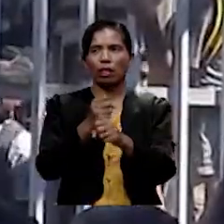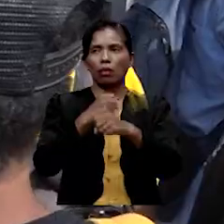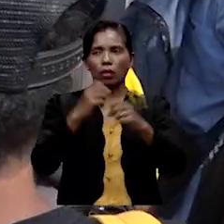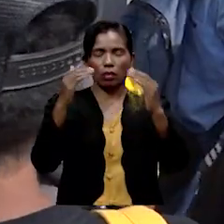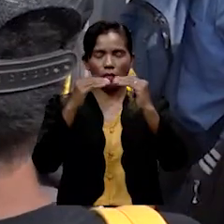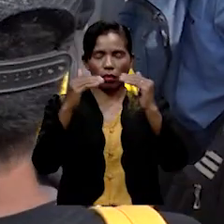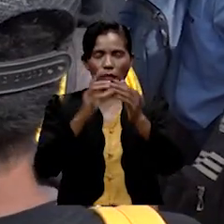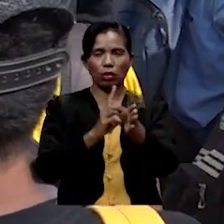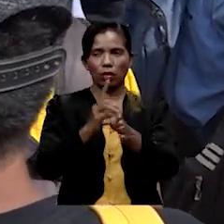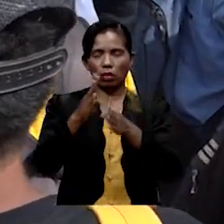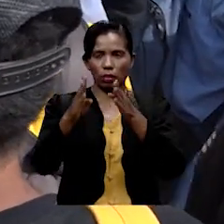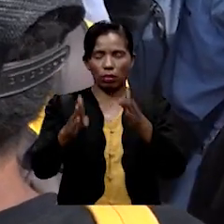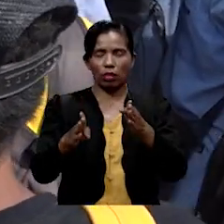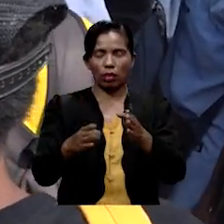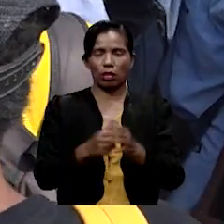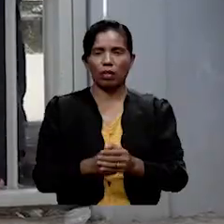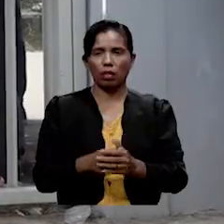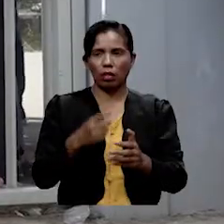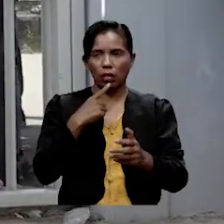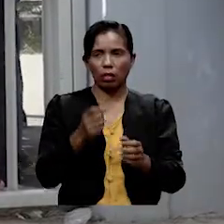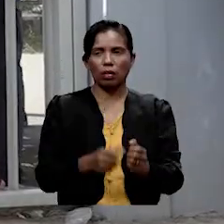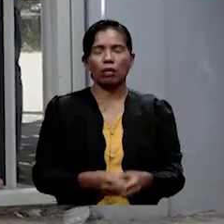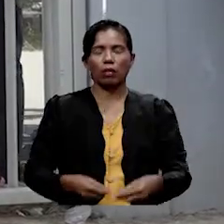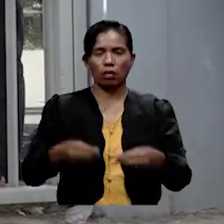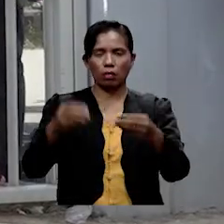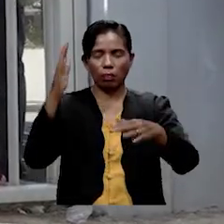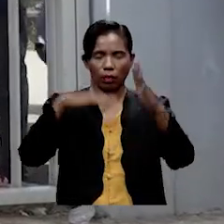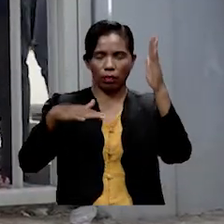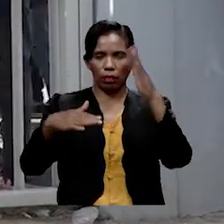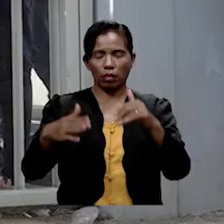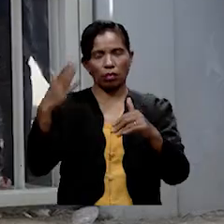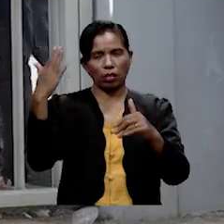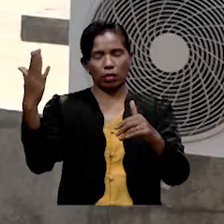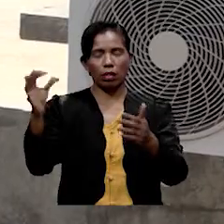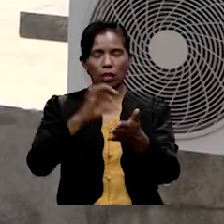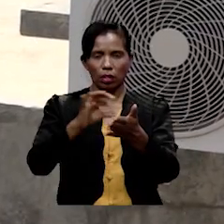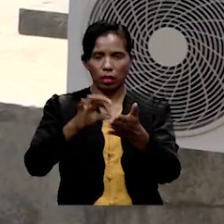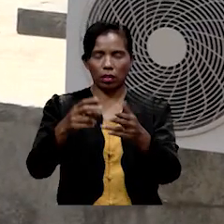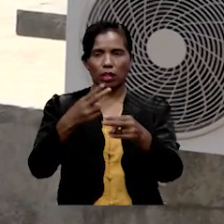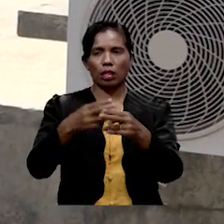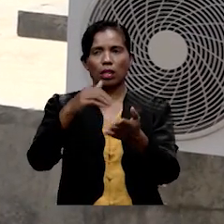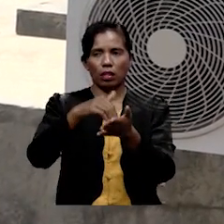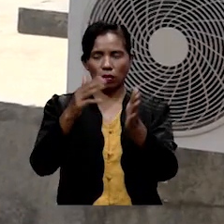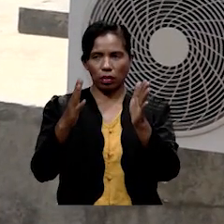o Diretor Centro Formação Korea Sira, o de soluciona problema registração naran estudante Sira